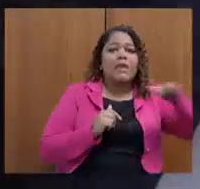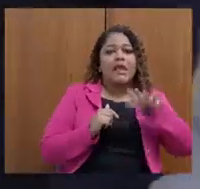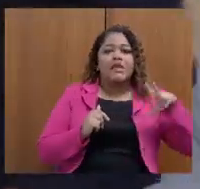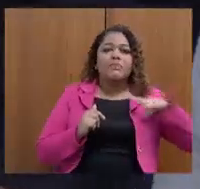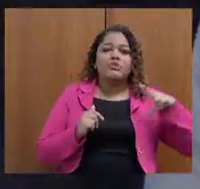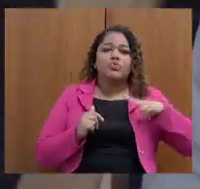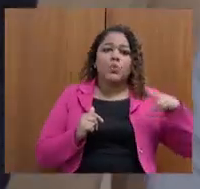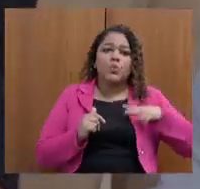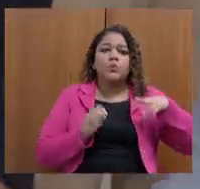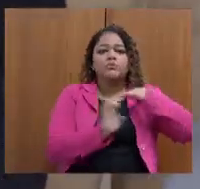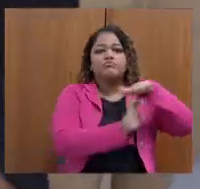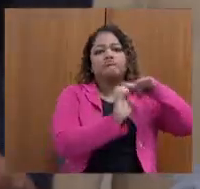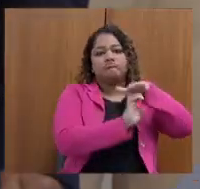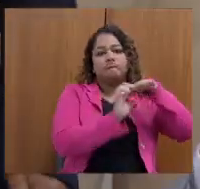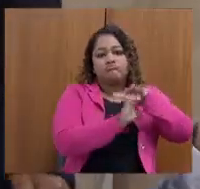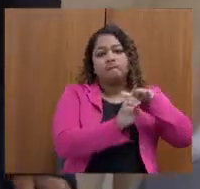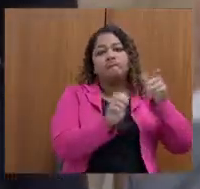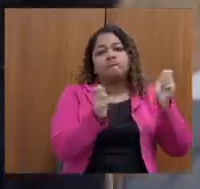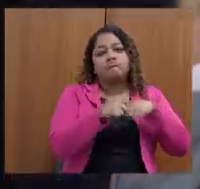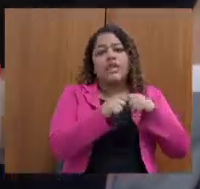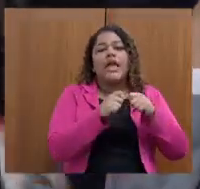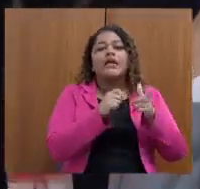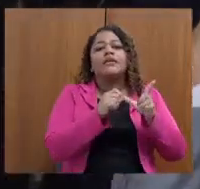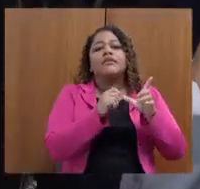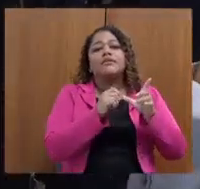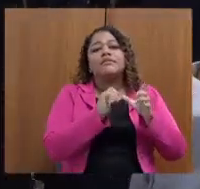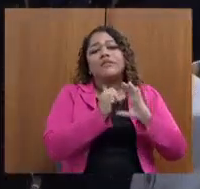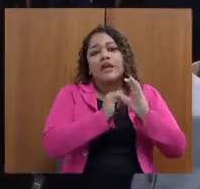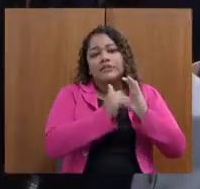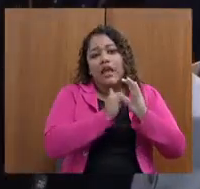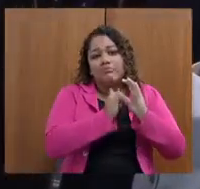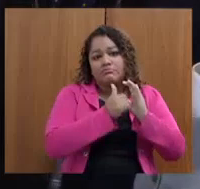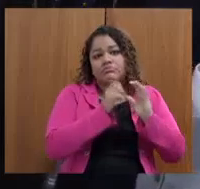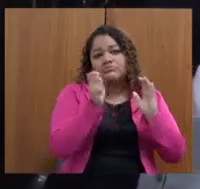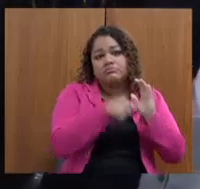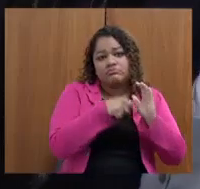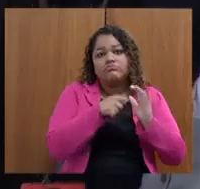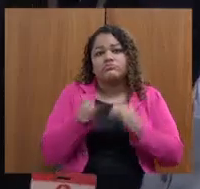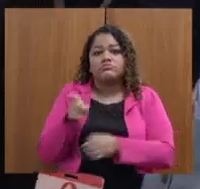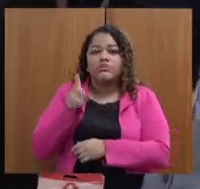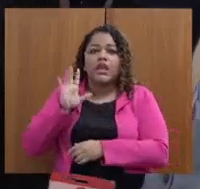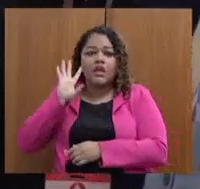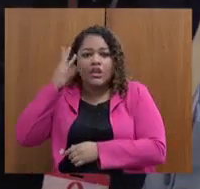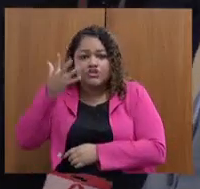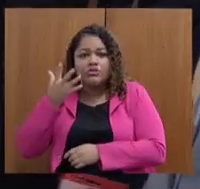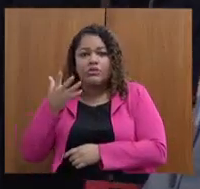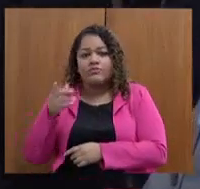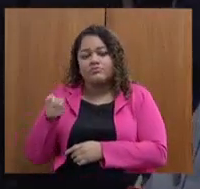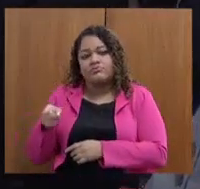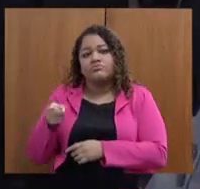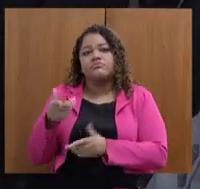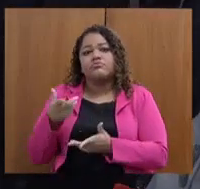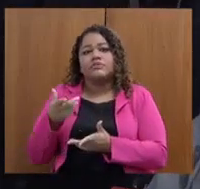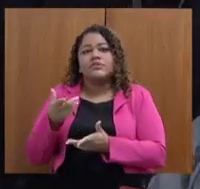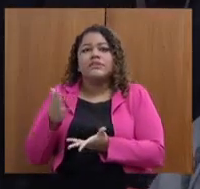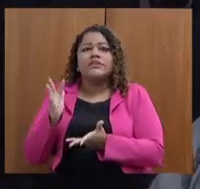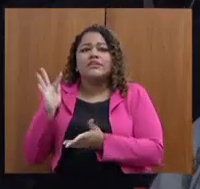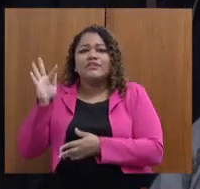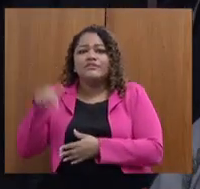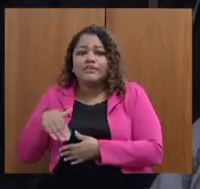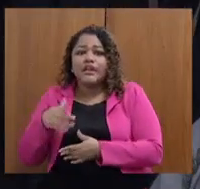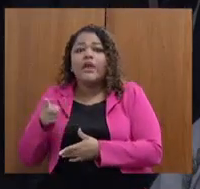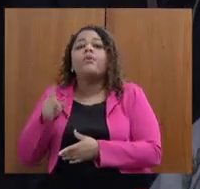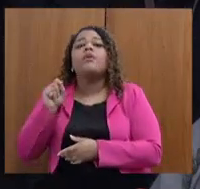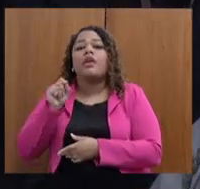quem vai ganhar é o pagador de impostos é o cidadão que paga caro e precisa ter serviços com maior